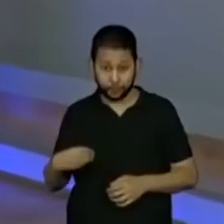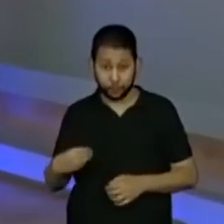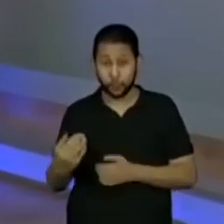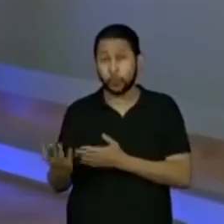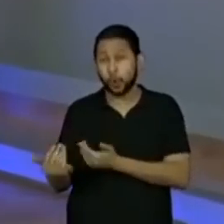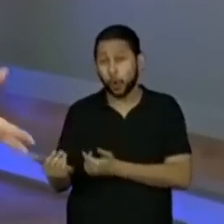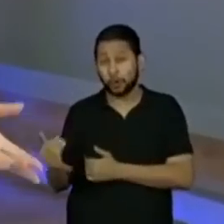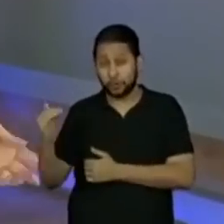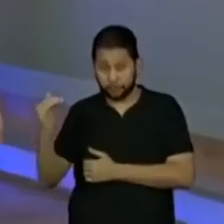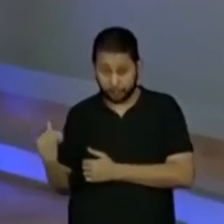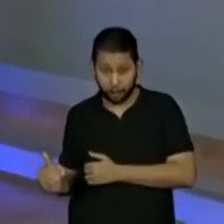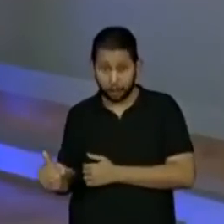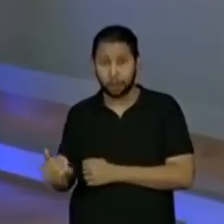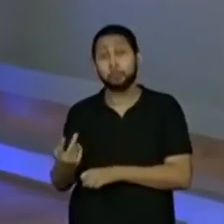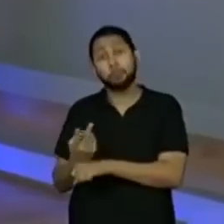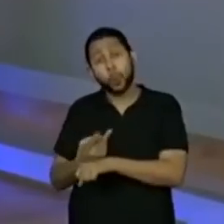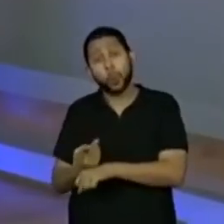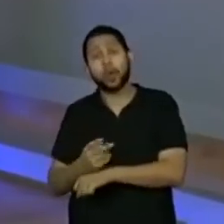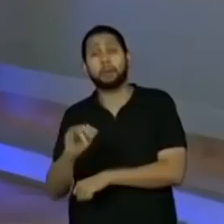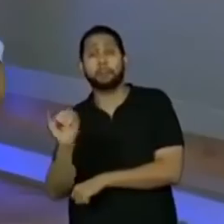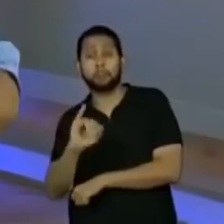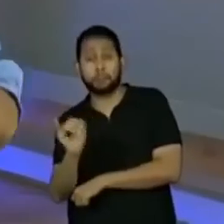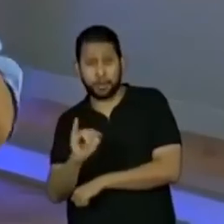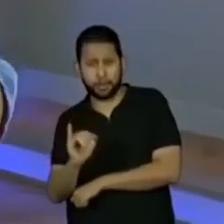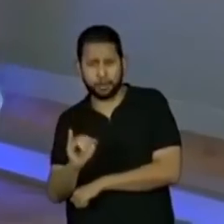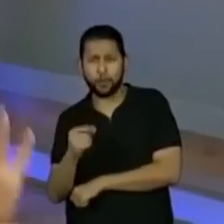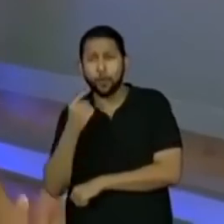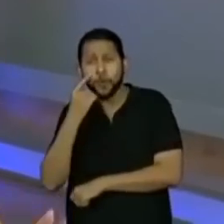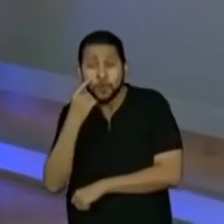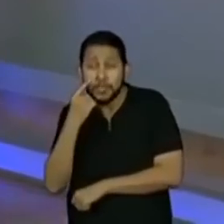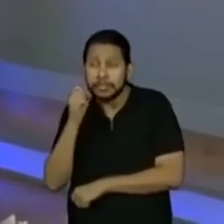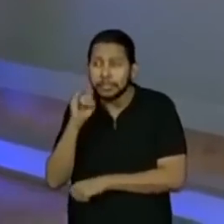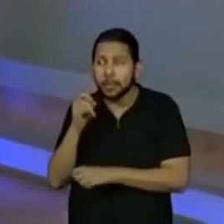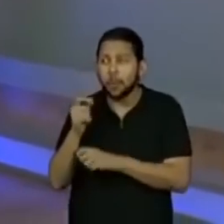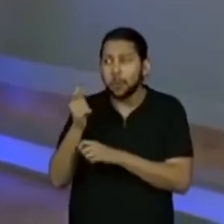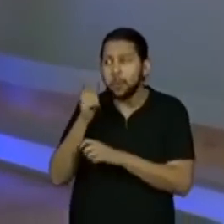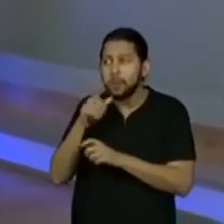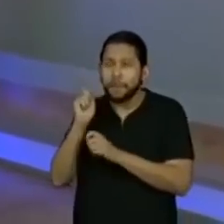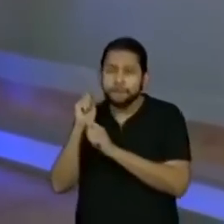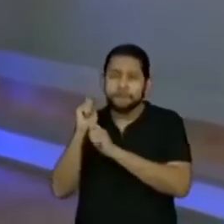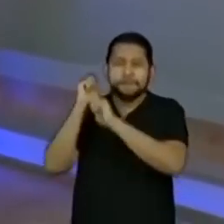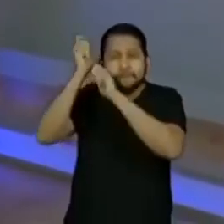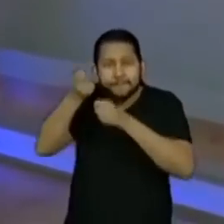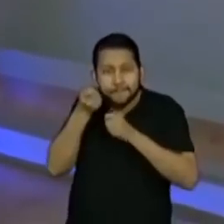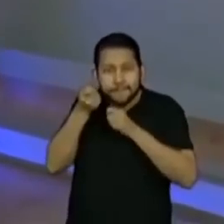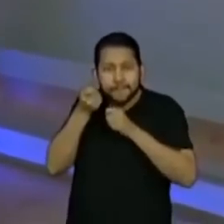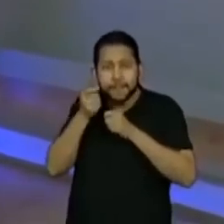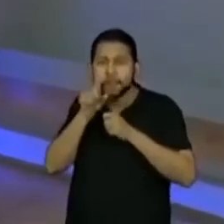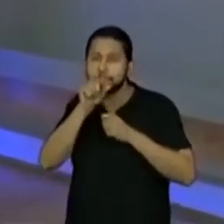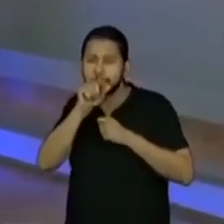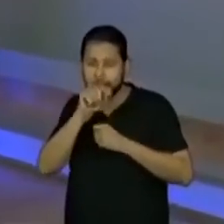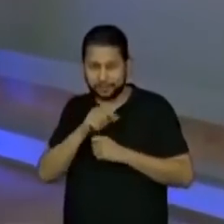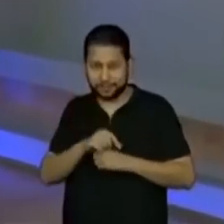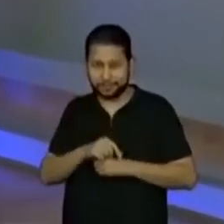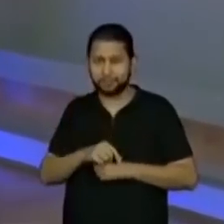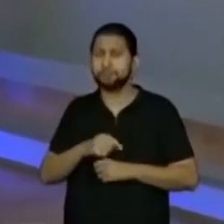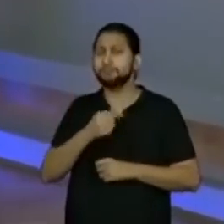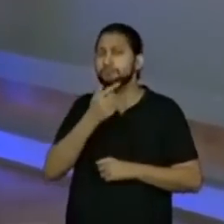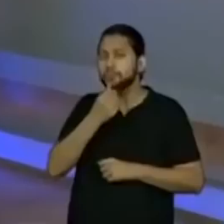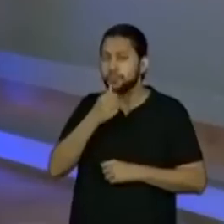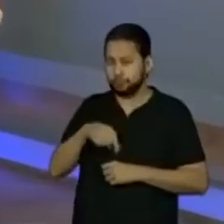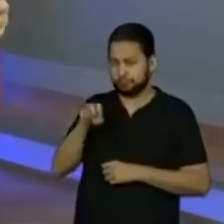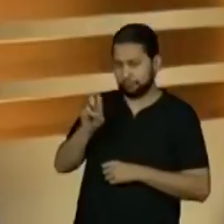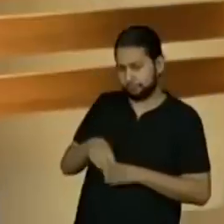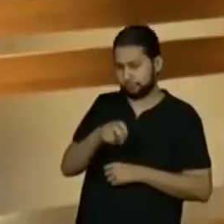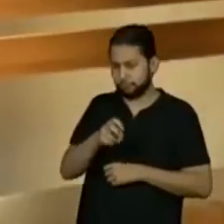foi atrás dos irmãos e foi ver se conseguiria capturar o pássaro de ouro. A mesma coisa, foi andando pelo